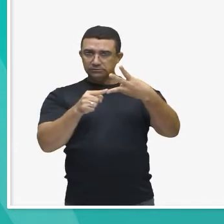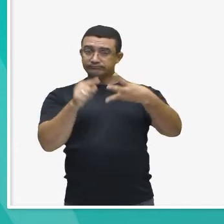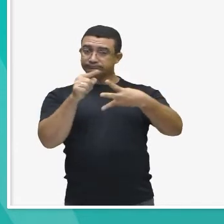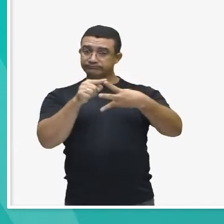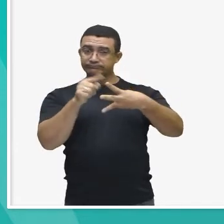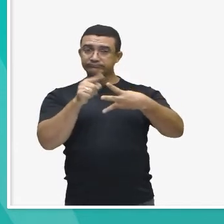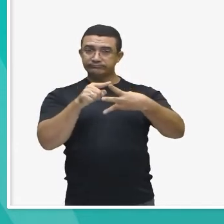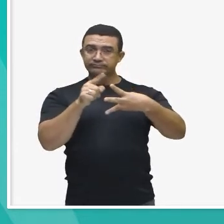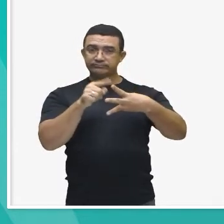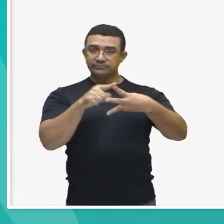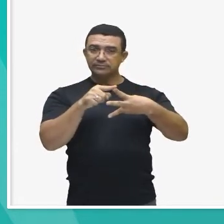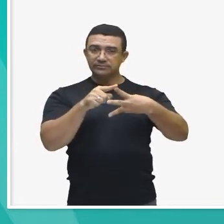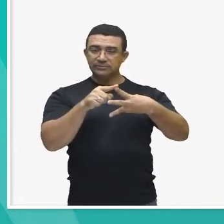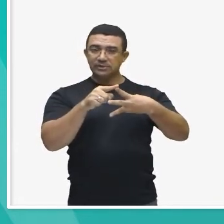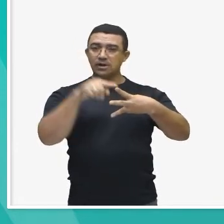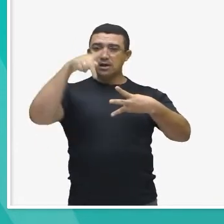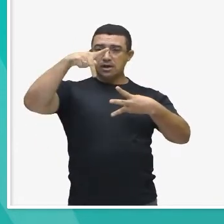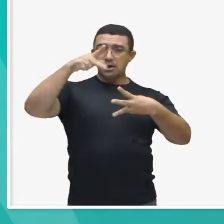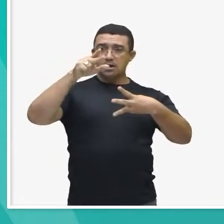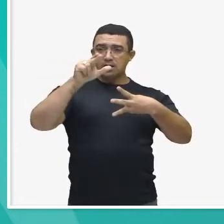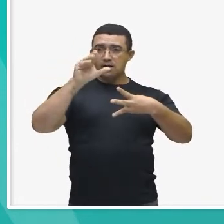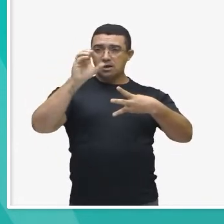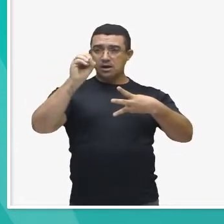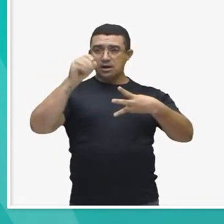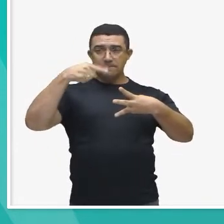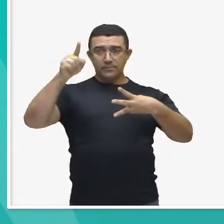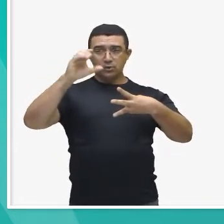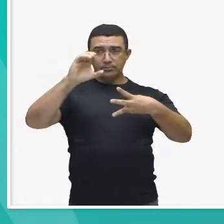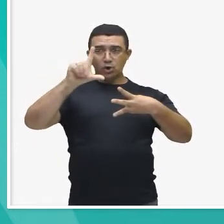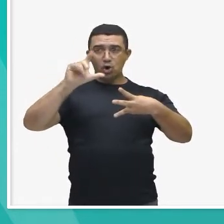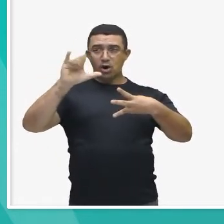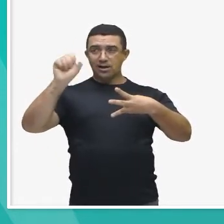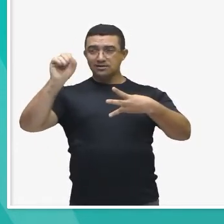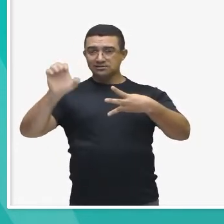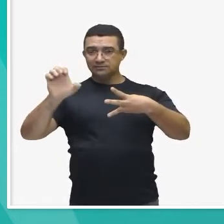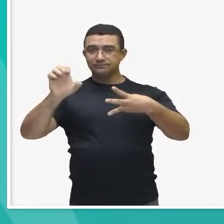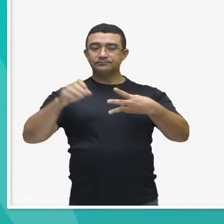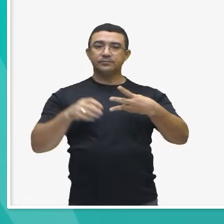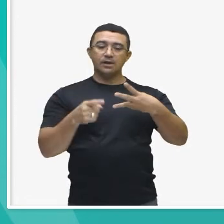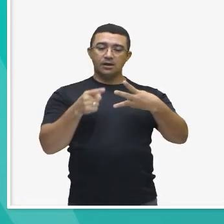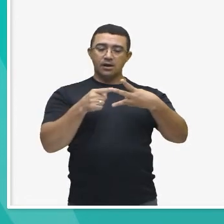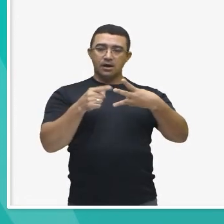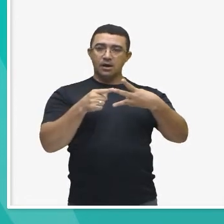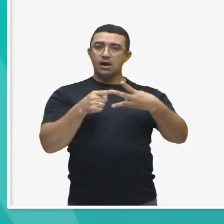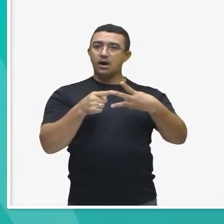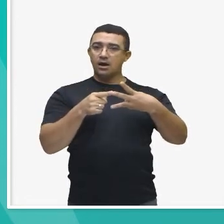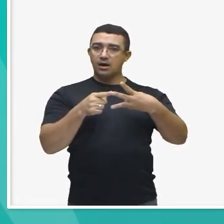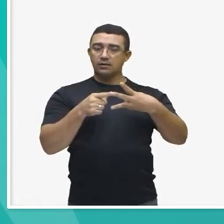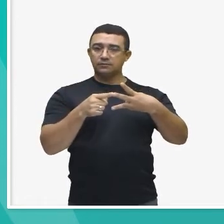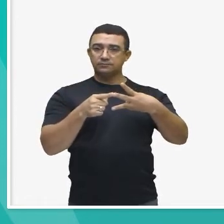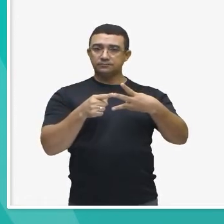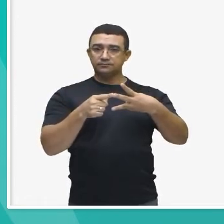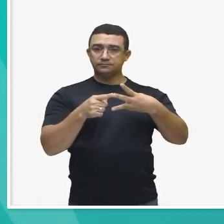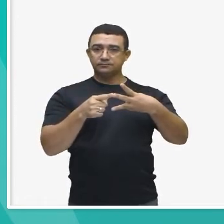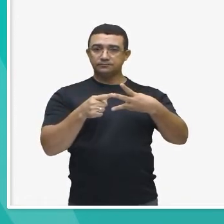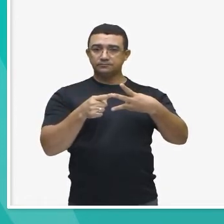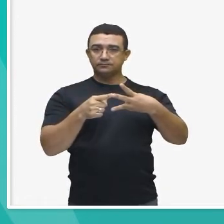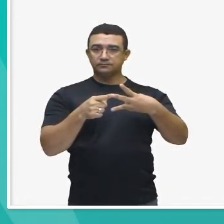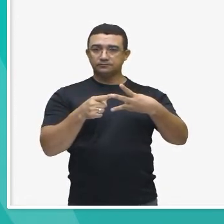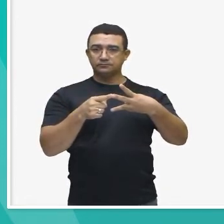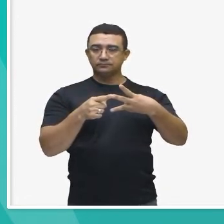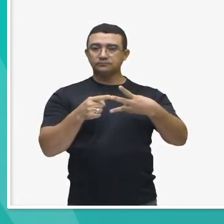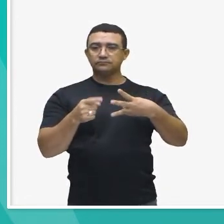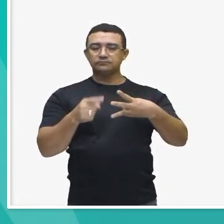já estudaram também no primeiro momento de aula, né? Então, ocupa 3 posições em relação